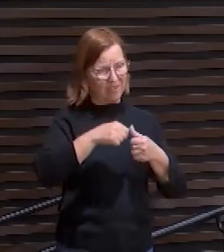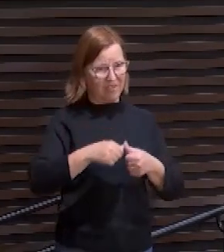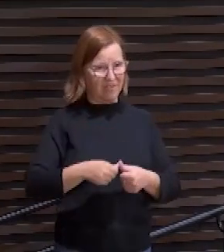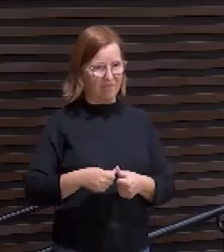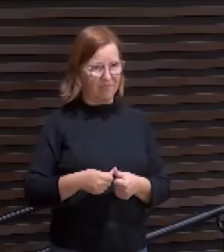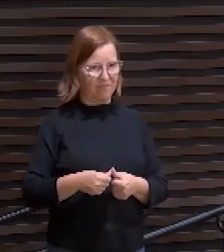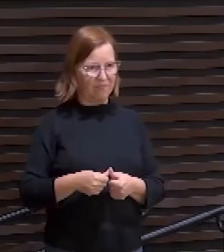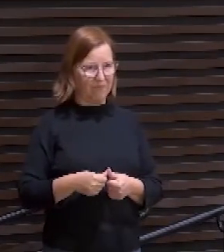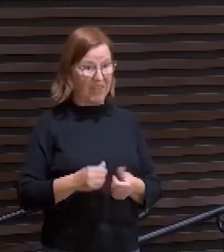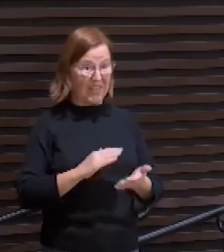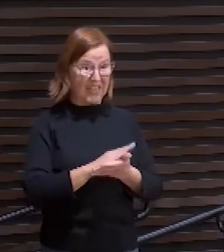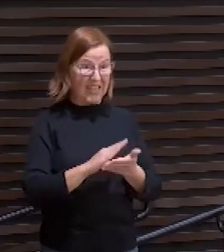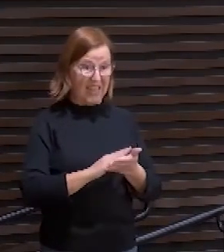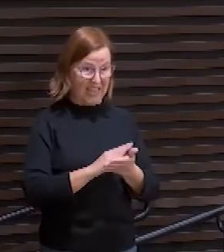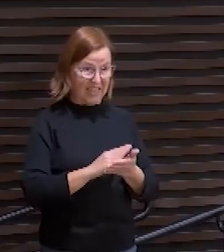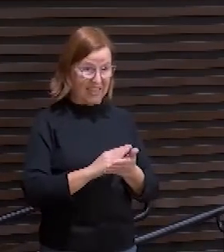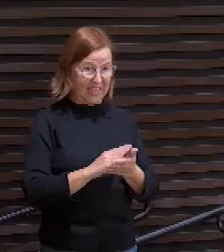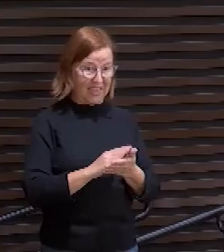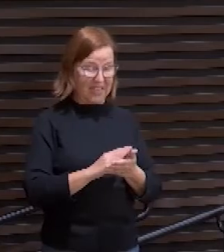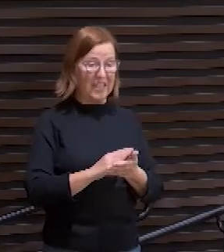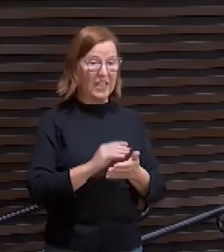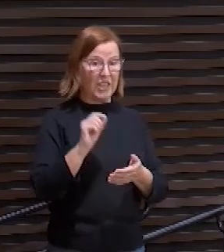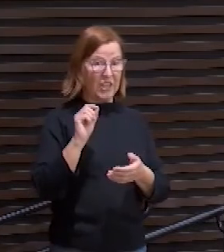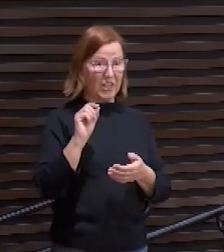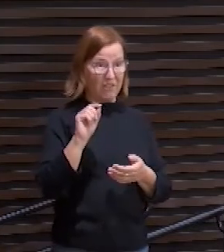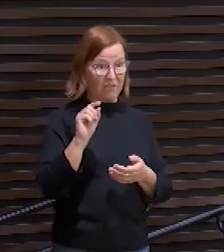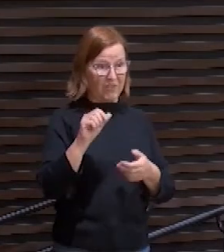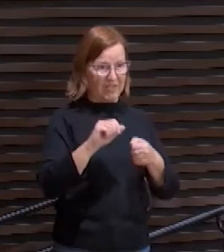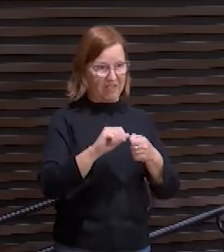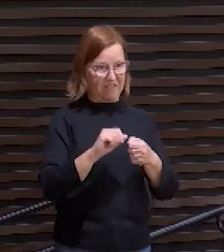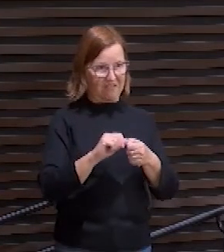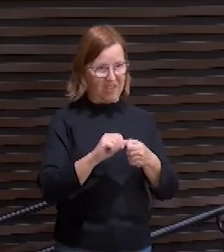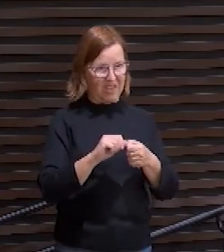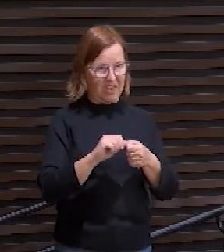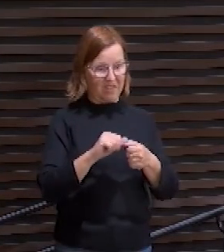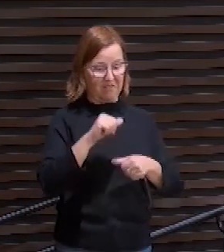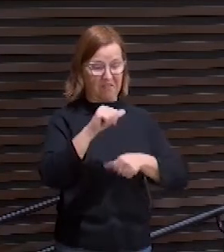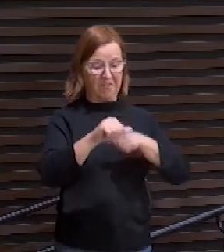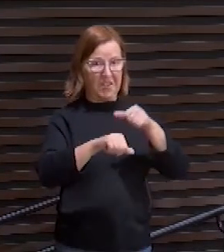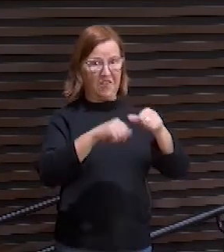Que nada do que você faz vai